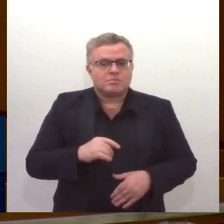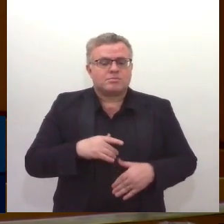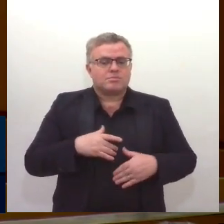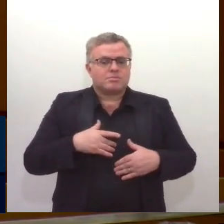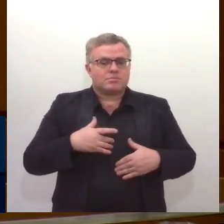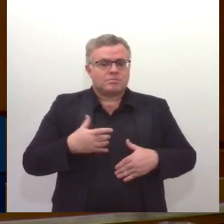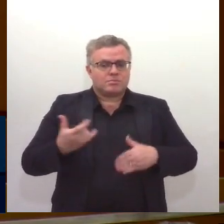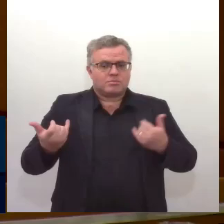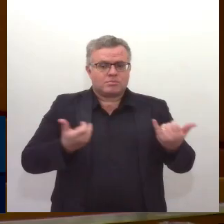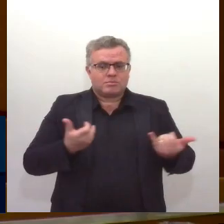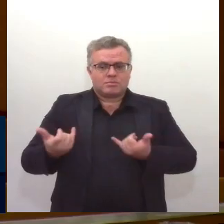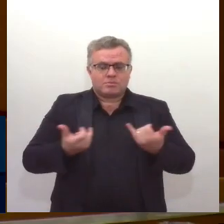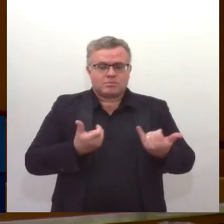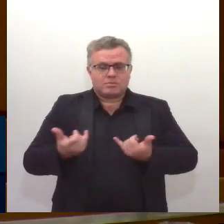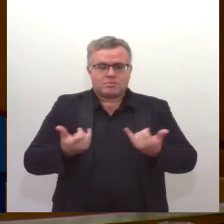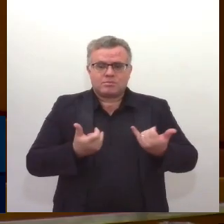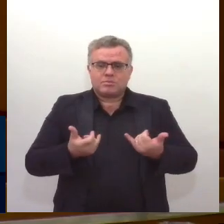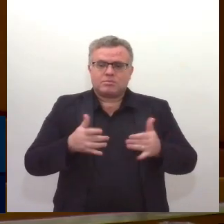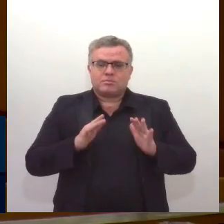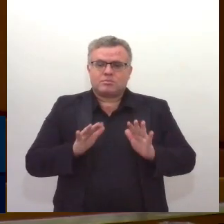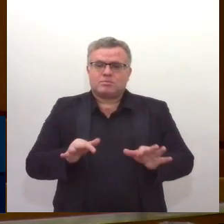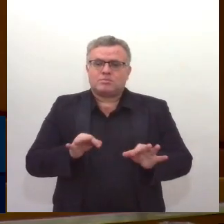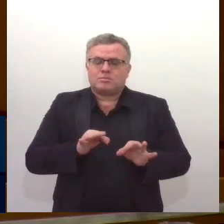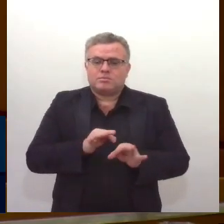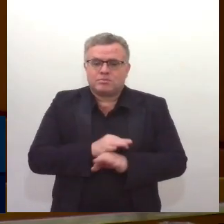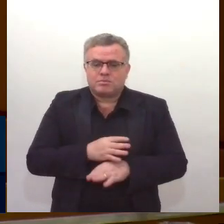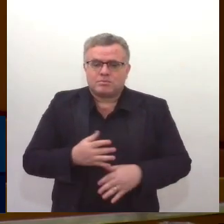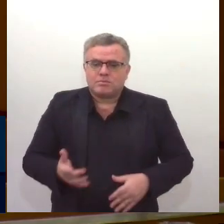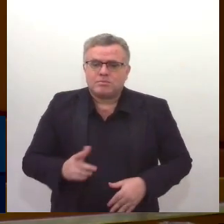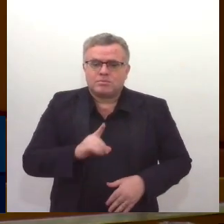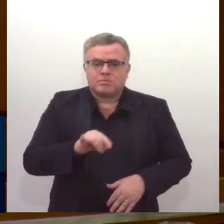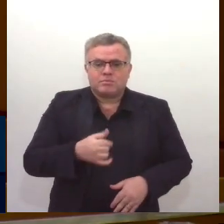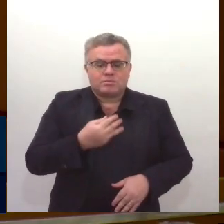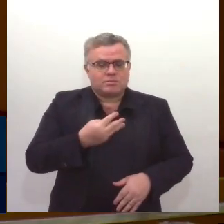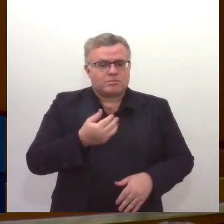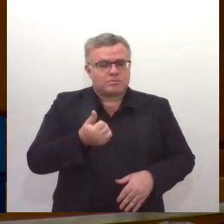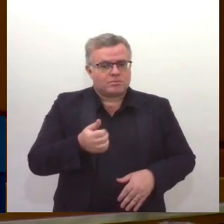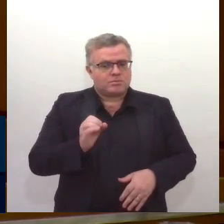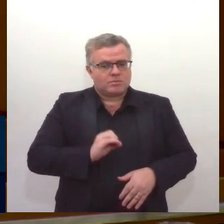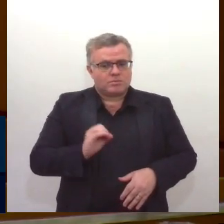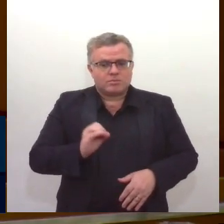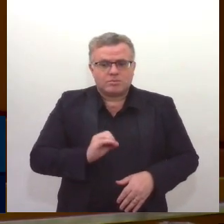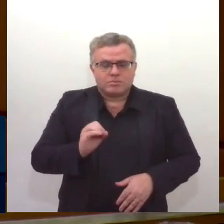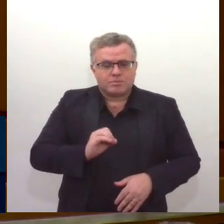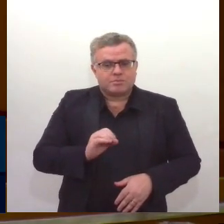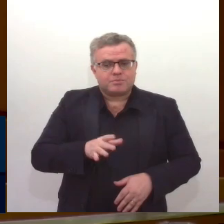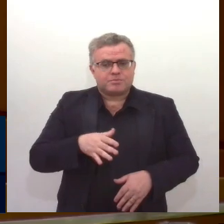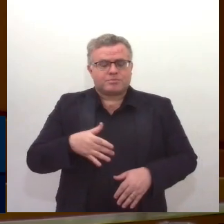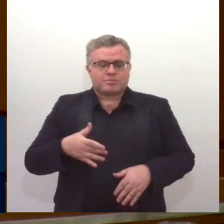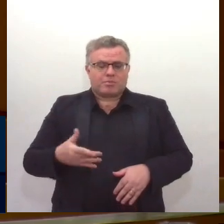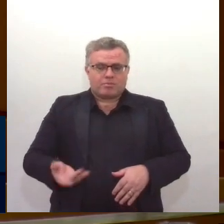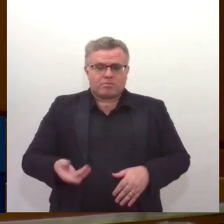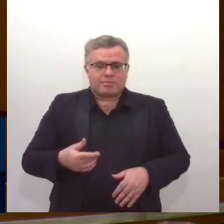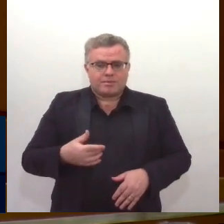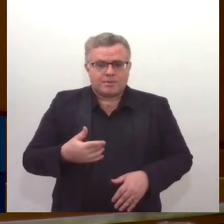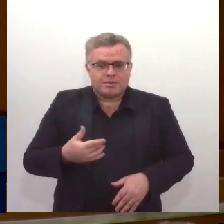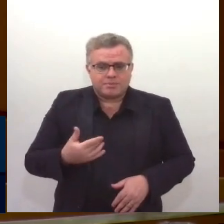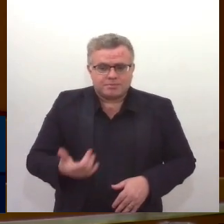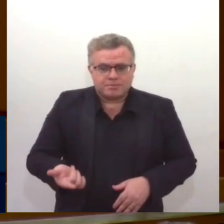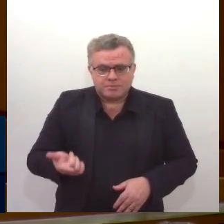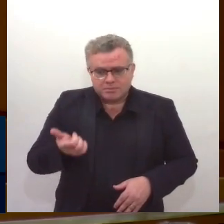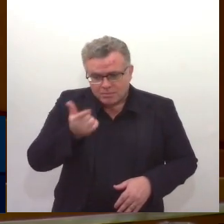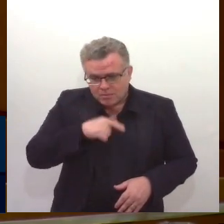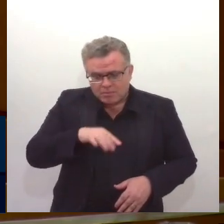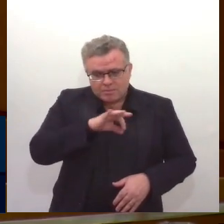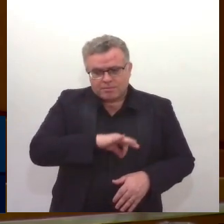no último dia 31 de outubro de que não receberão salário de